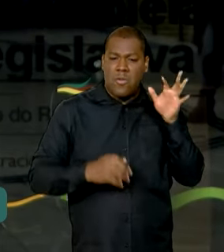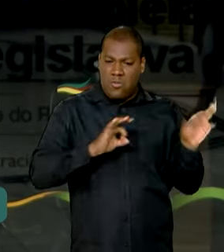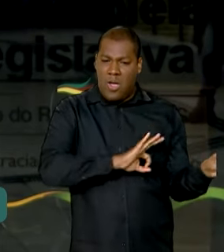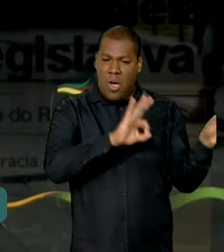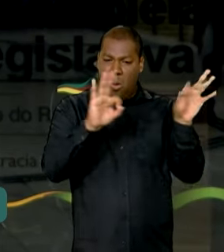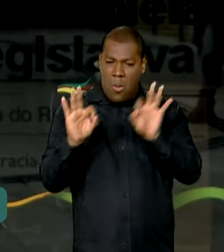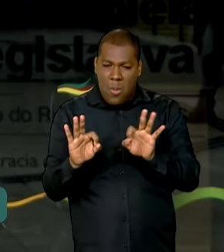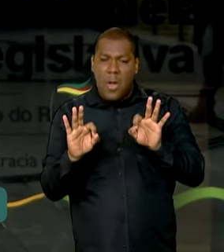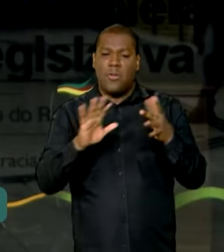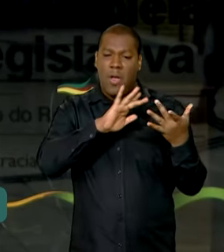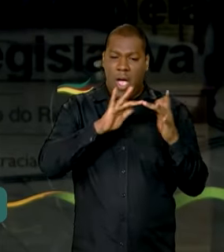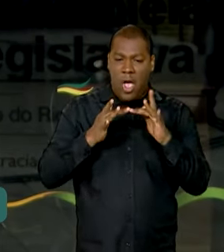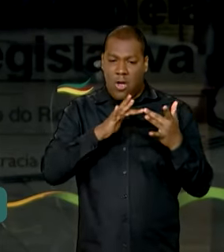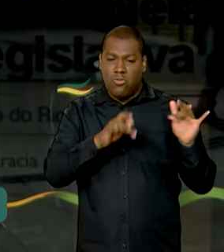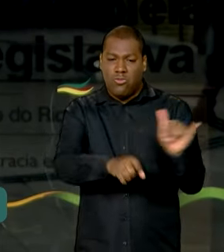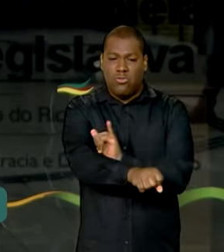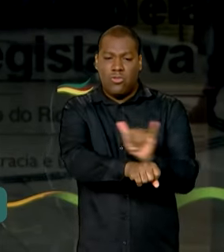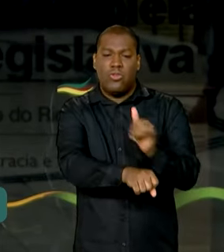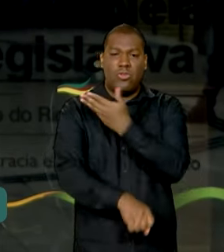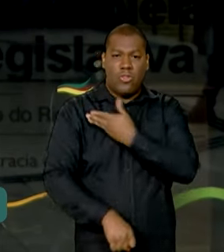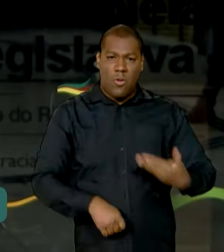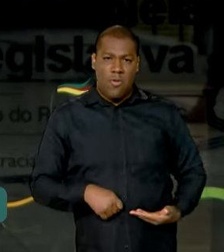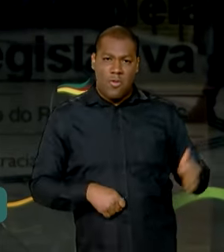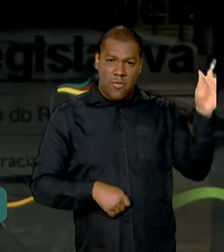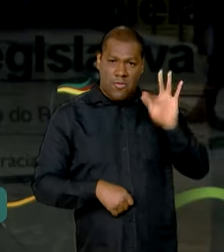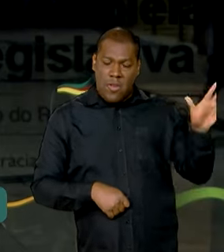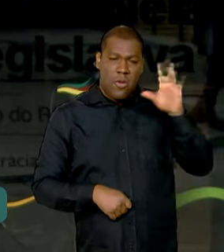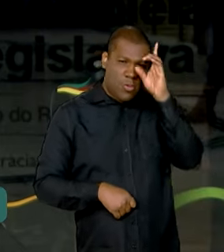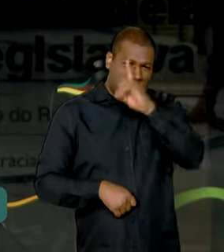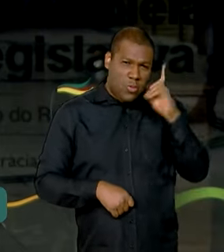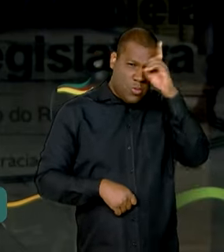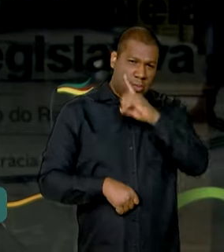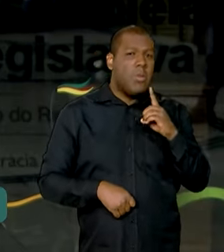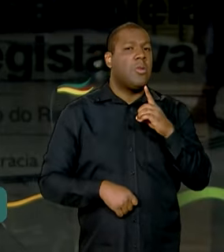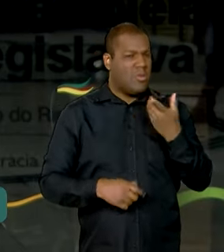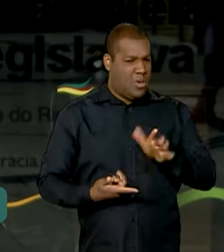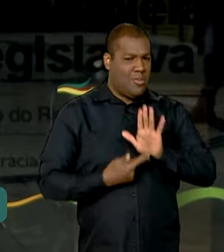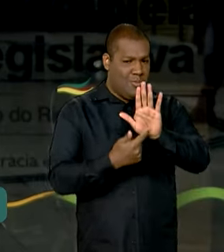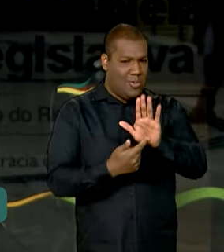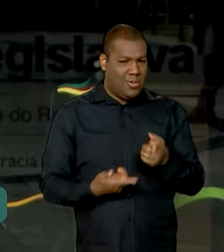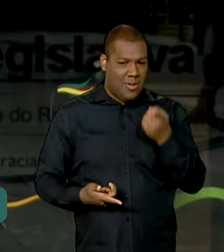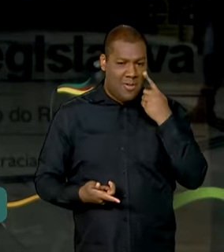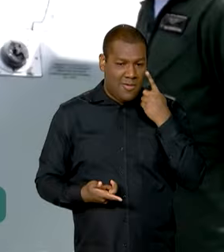ações do governo federal, que aconteceram aí no domingo, num VT aqui que a gente vai passar.